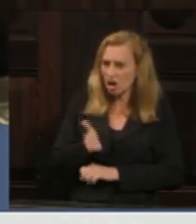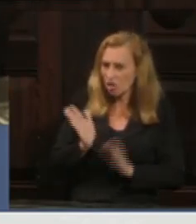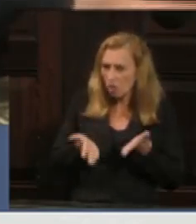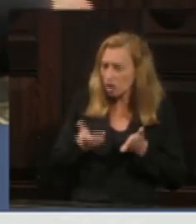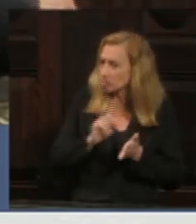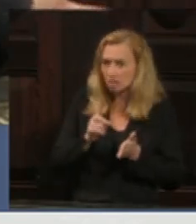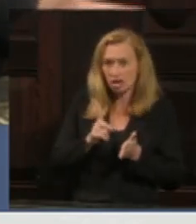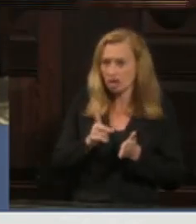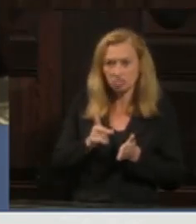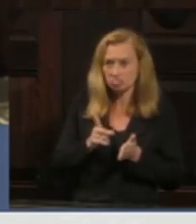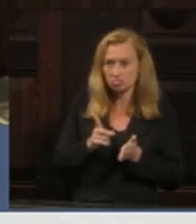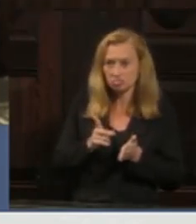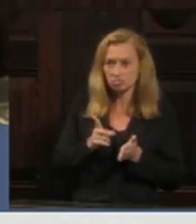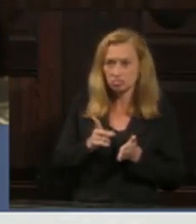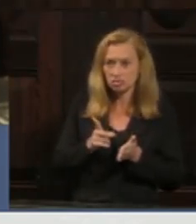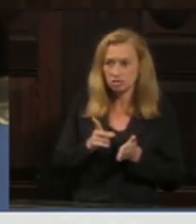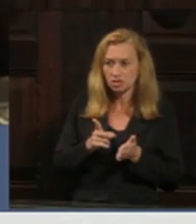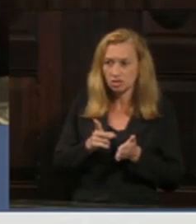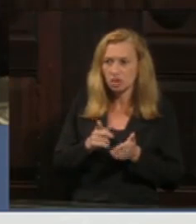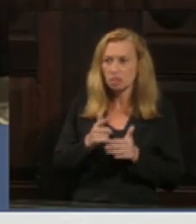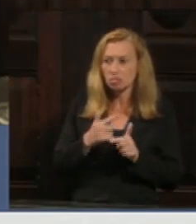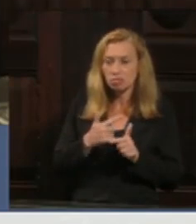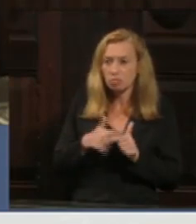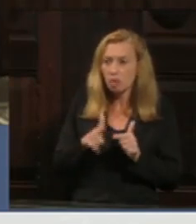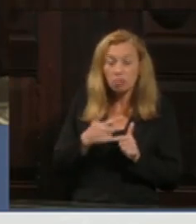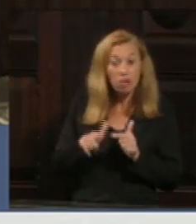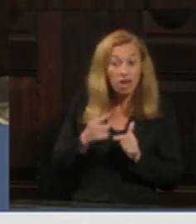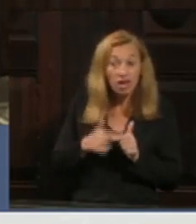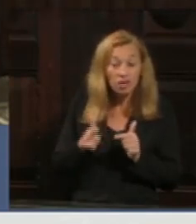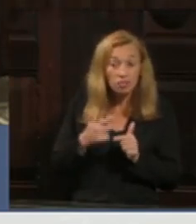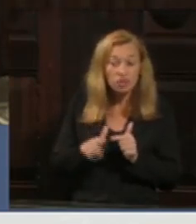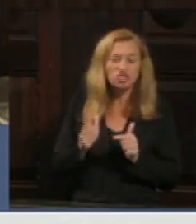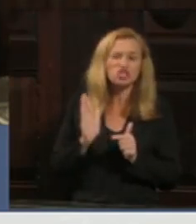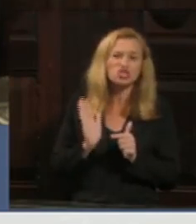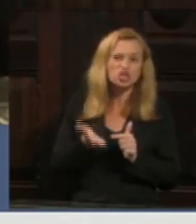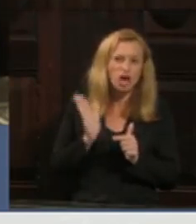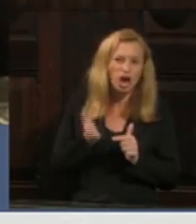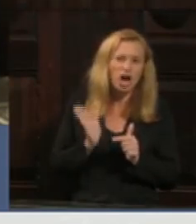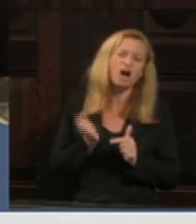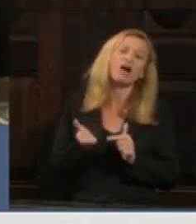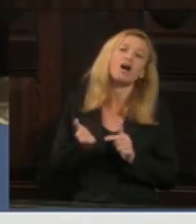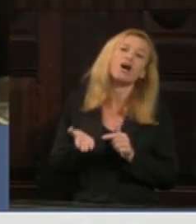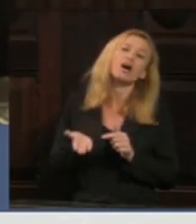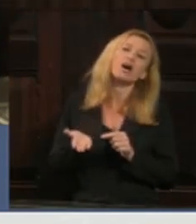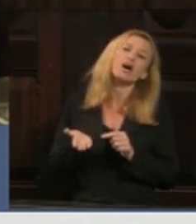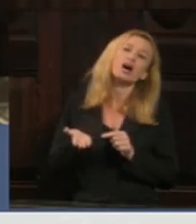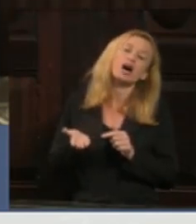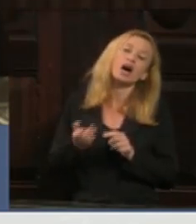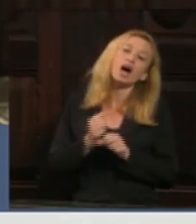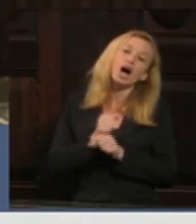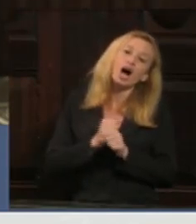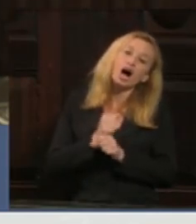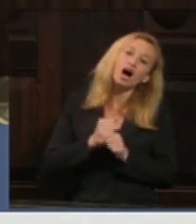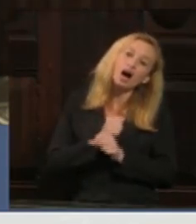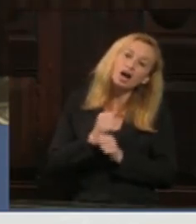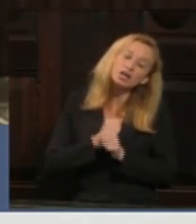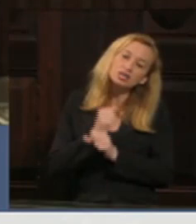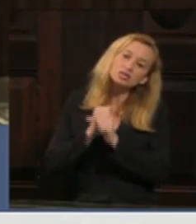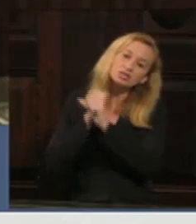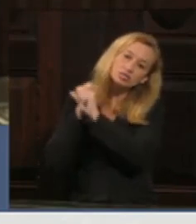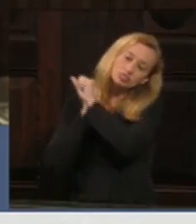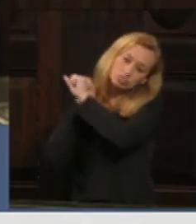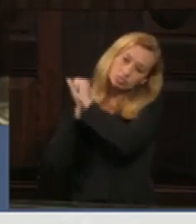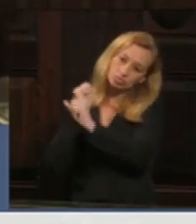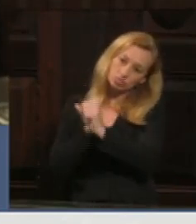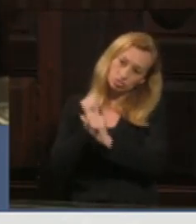descoberto entre dezembro de 18 e janeiro de 19. Esse é um problema que vem afetando a rede estadual de educação do Rio de